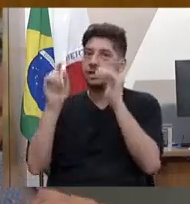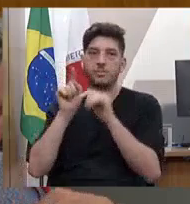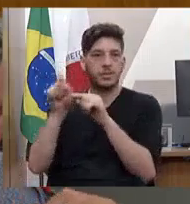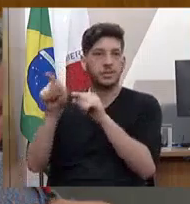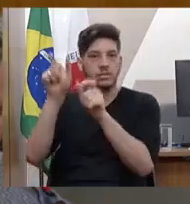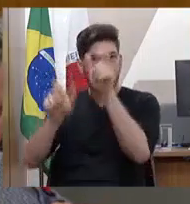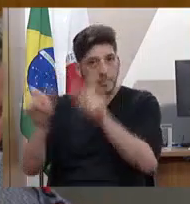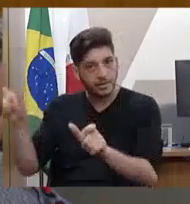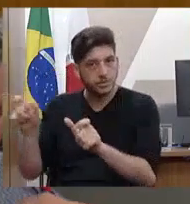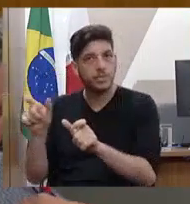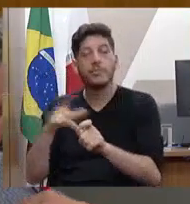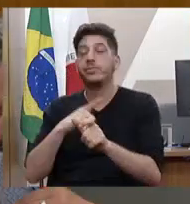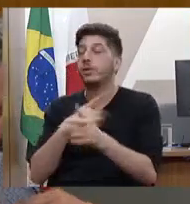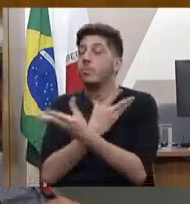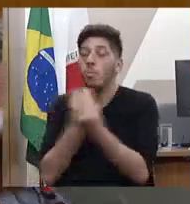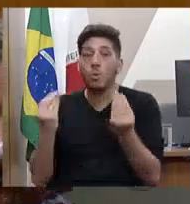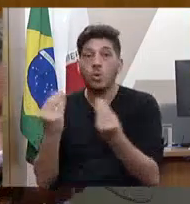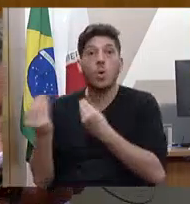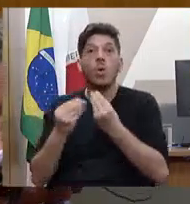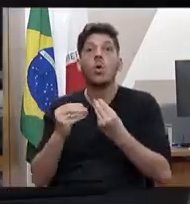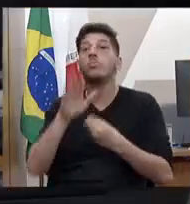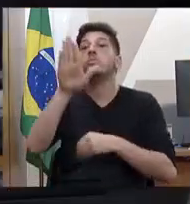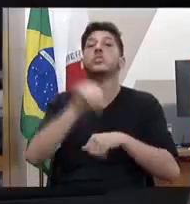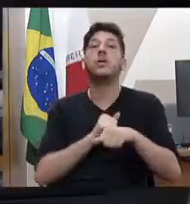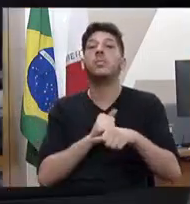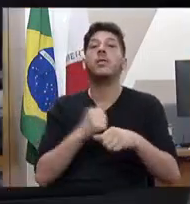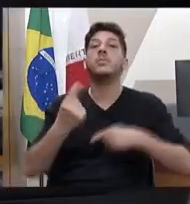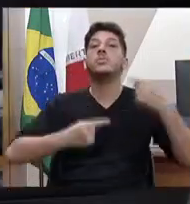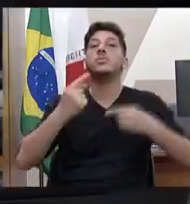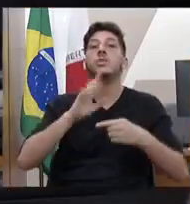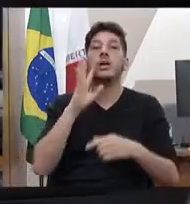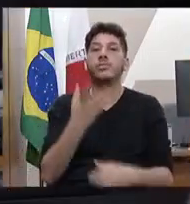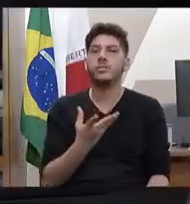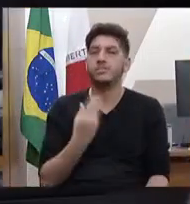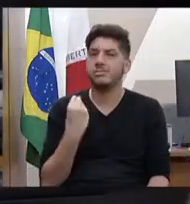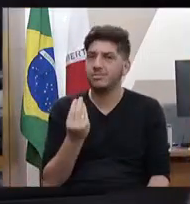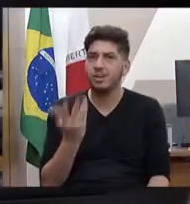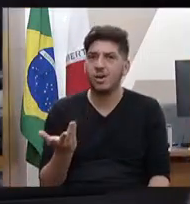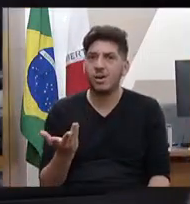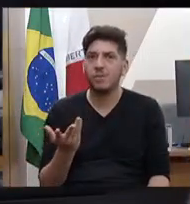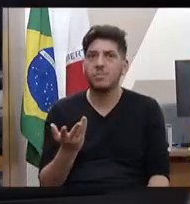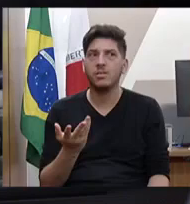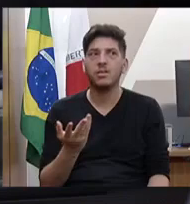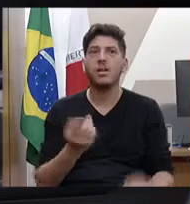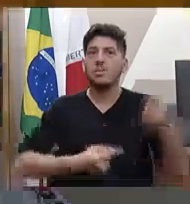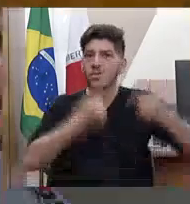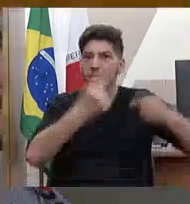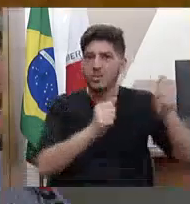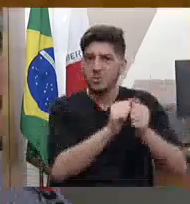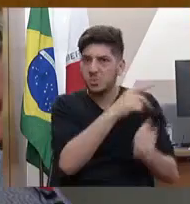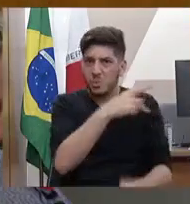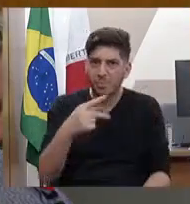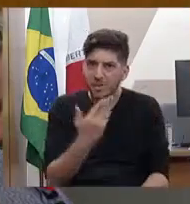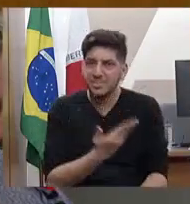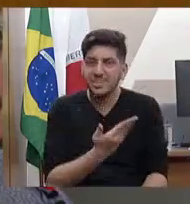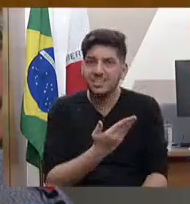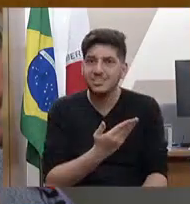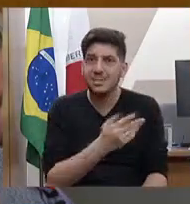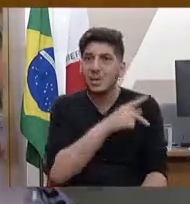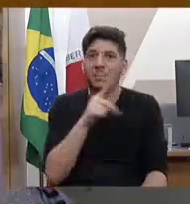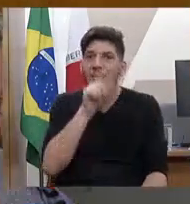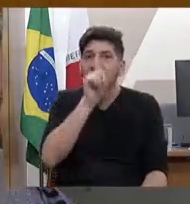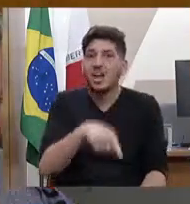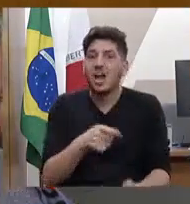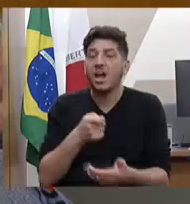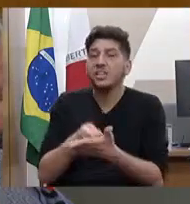vamos chamar eles para discutir o quê soluções mas soluções quando o presidente da Costa o pé é um dos cara que tava cobrando